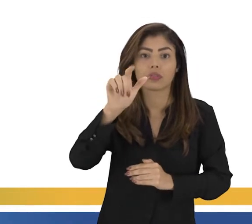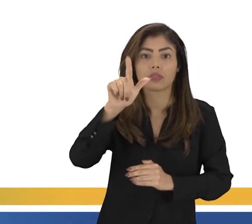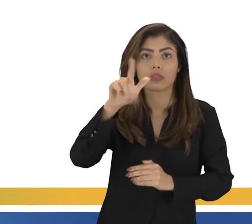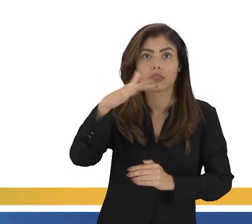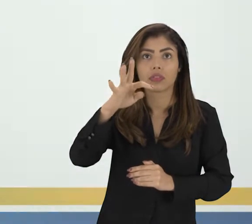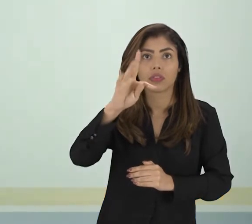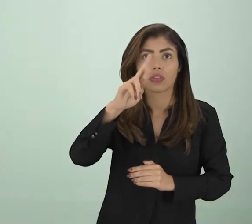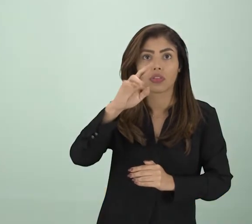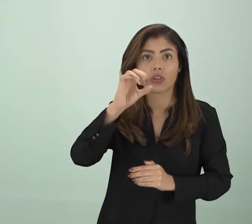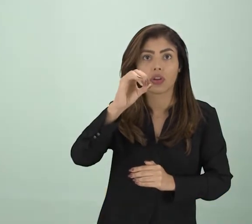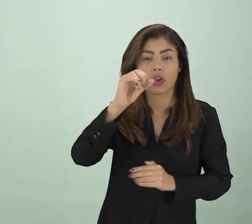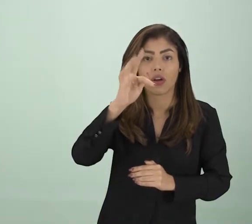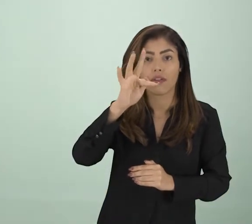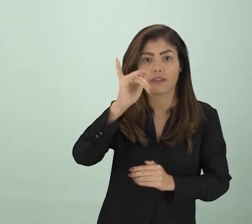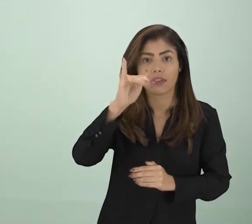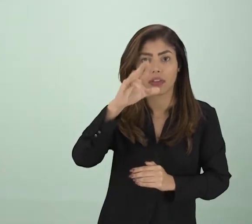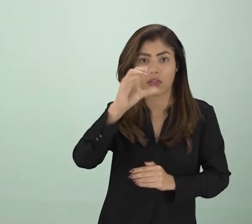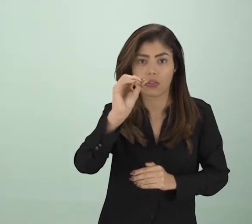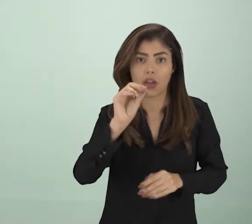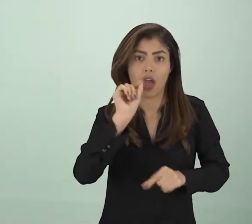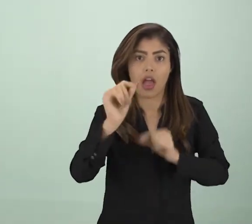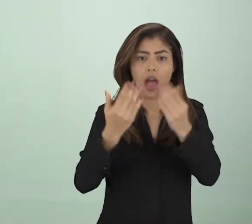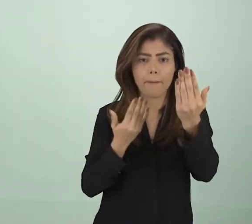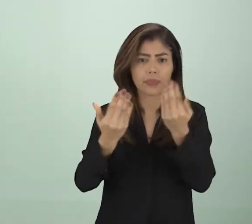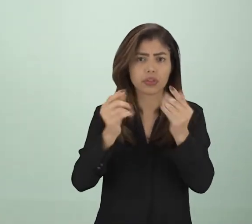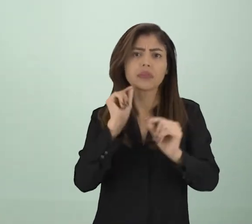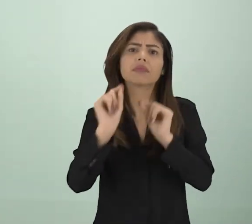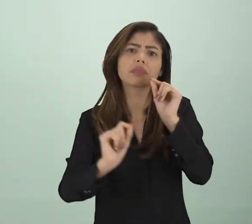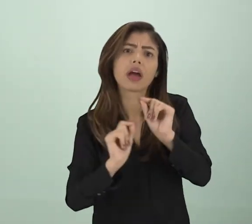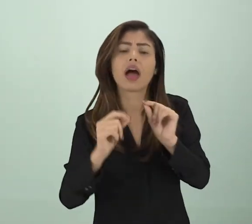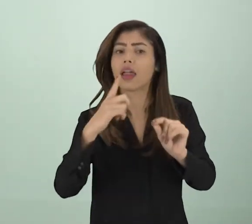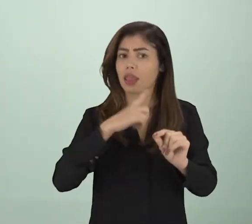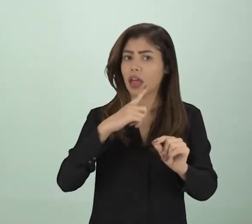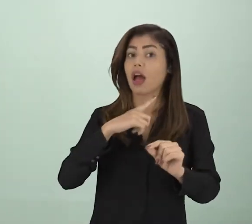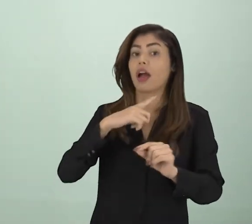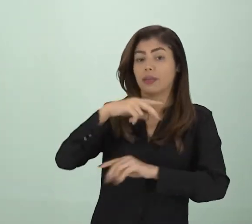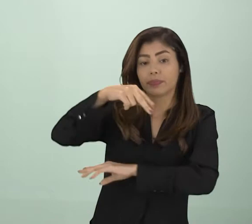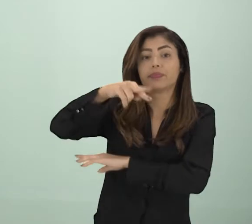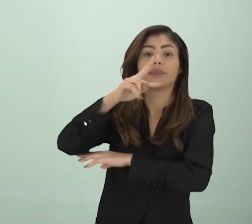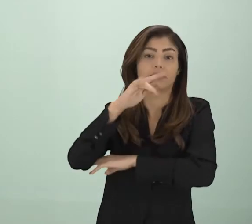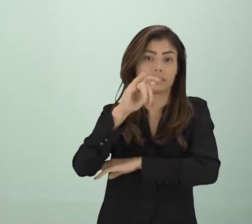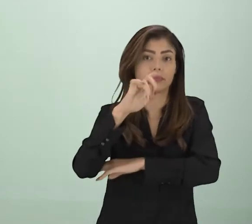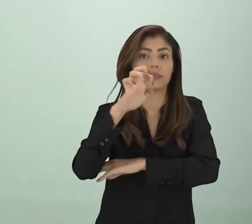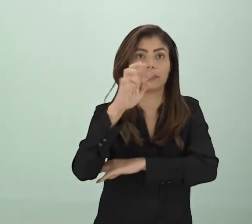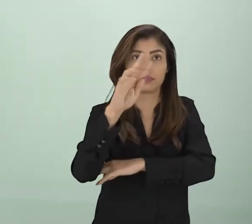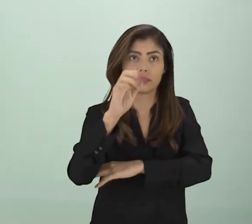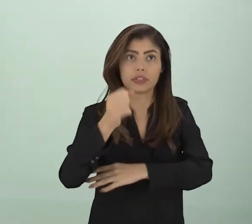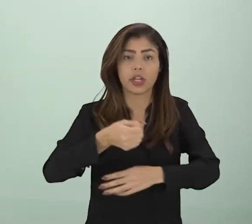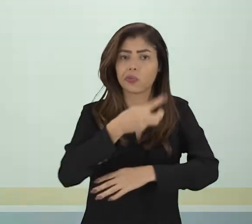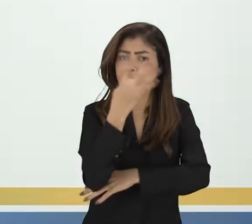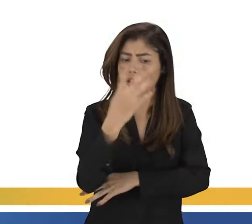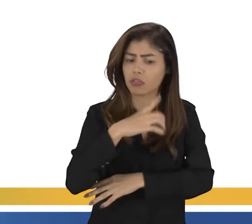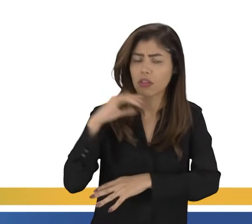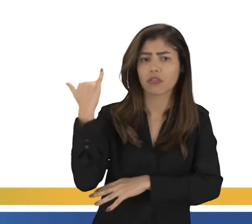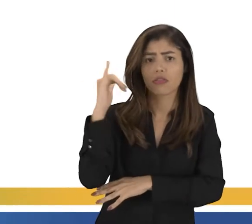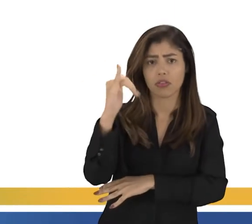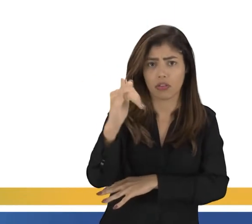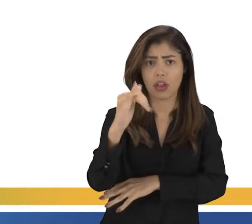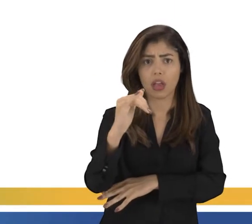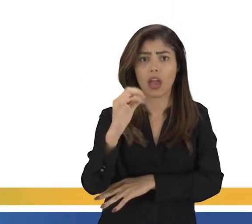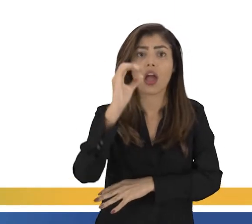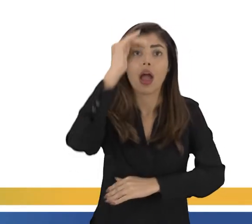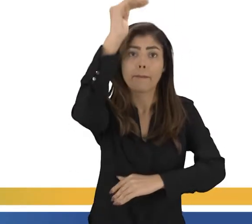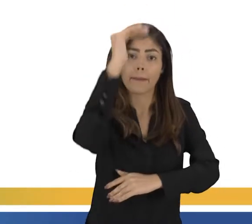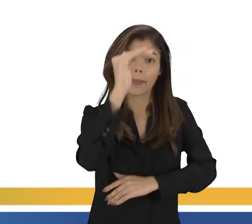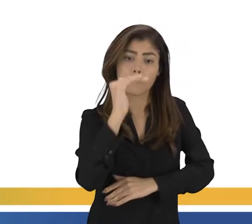trófico é relativo ao quê? Nutrientes. Então, vamos lá. A quantidade de energia que flui em uma